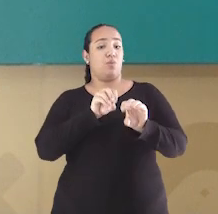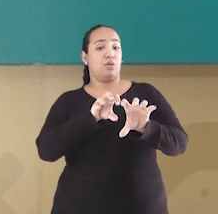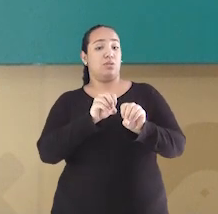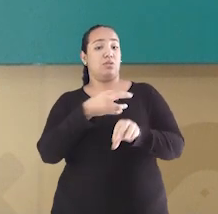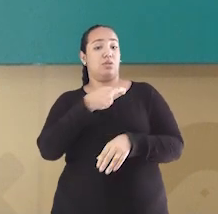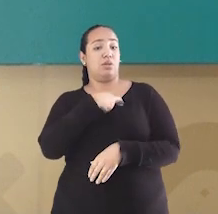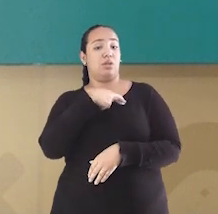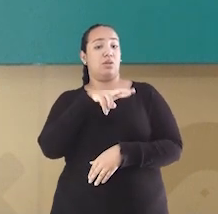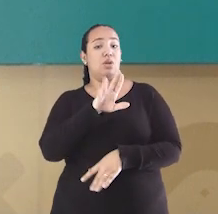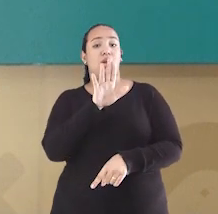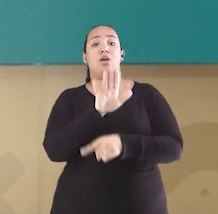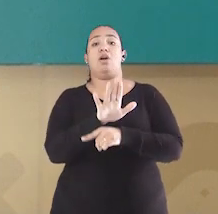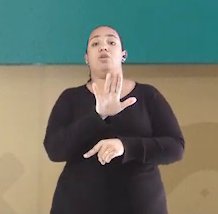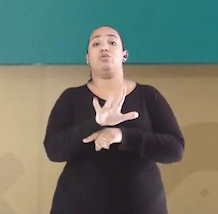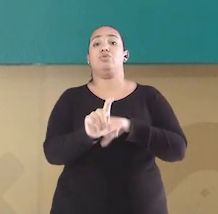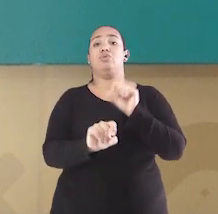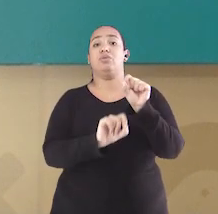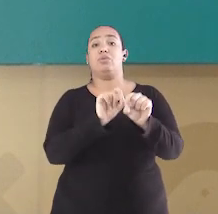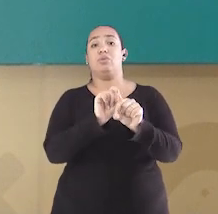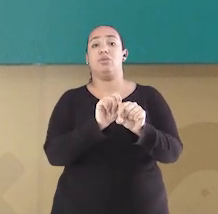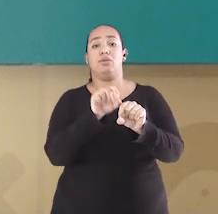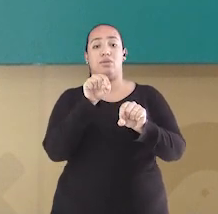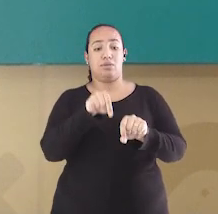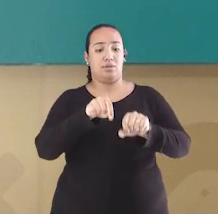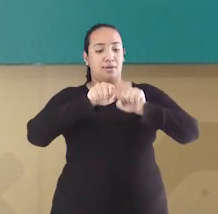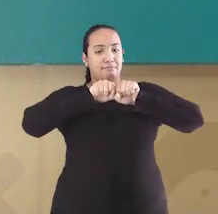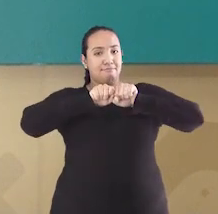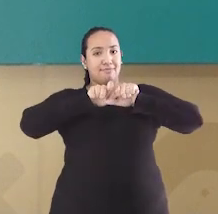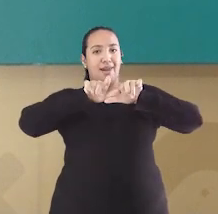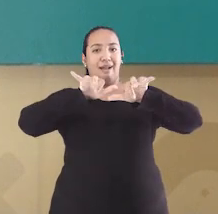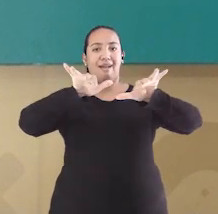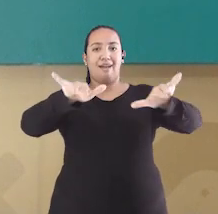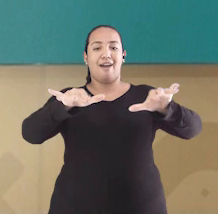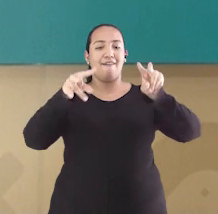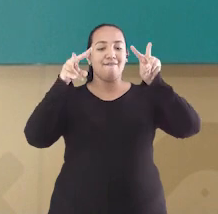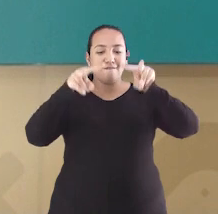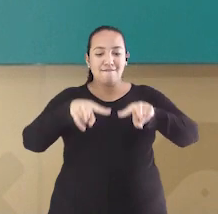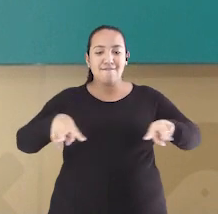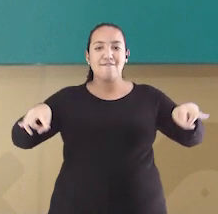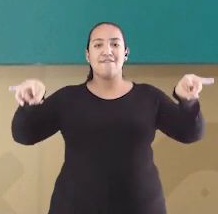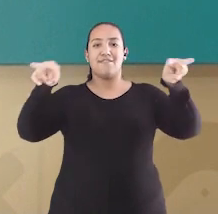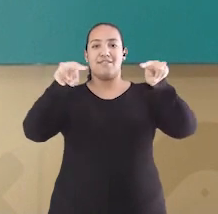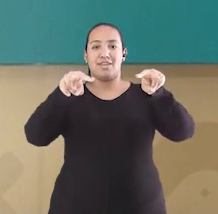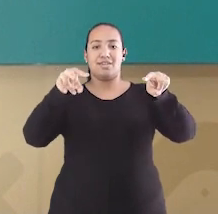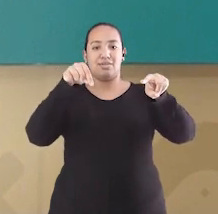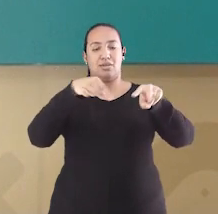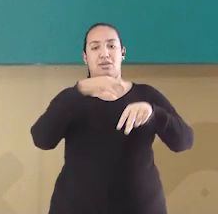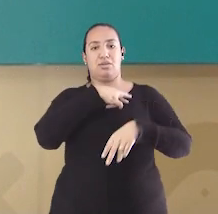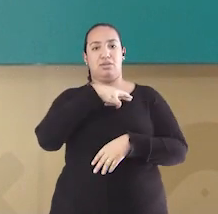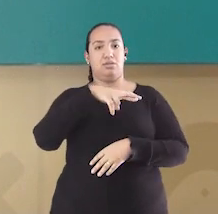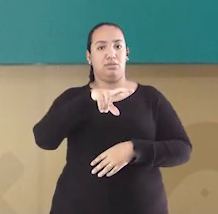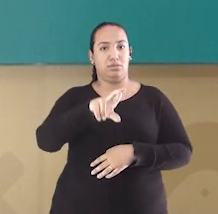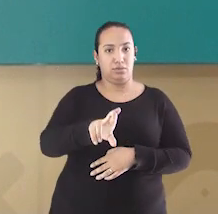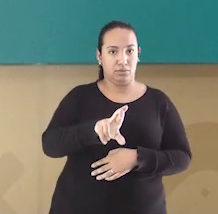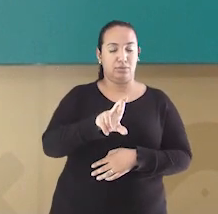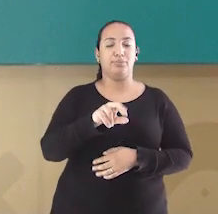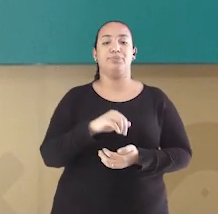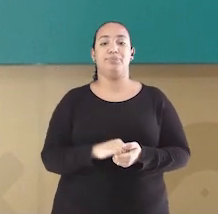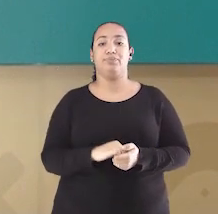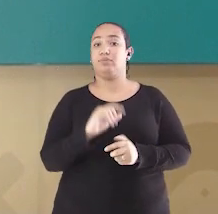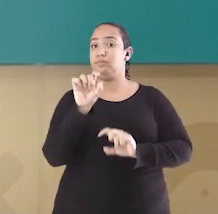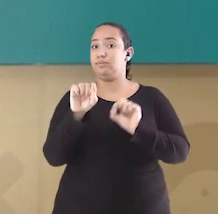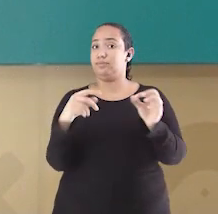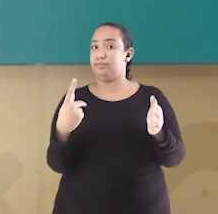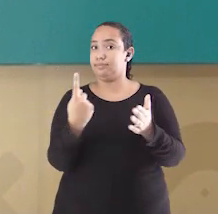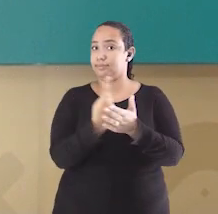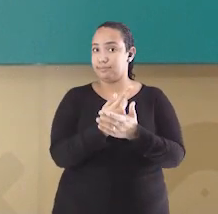no sentido de difundir, espalhar, uma visão mais antropológica da religião, o que por sua vez leva ou contribui para